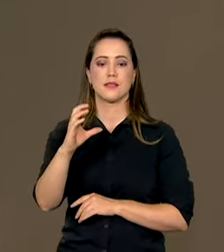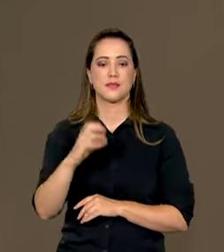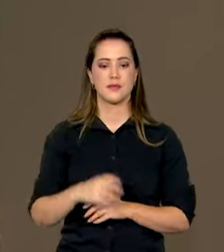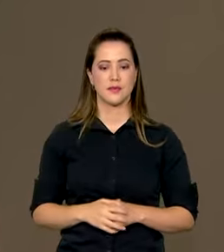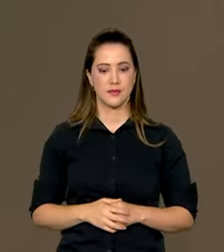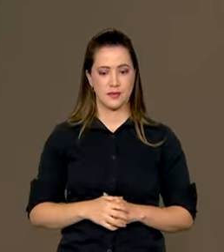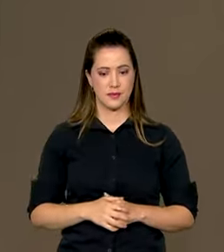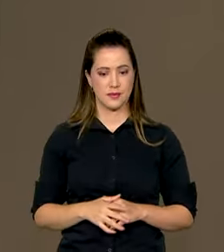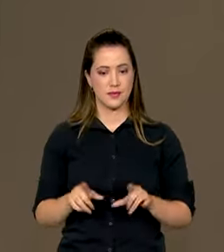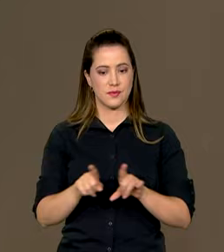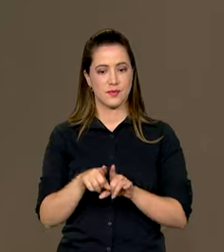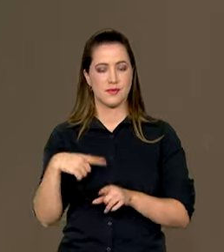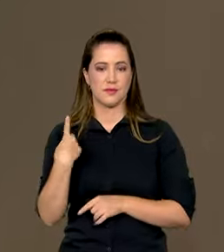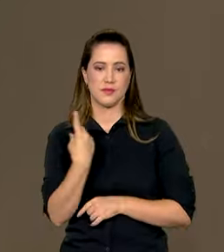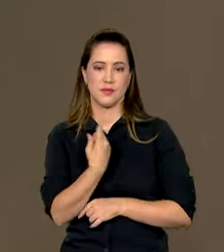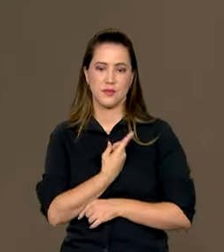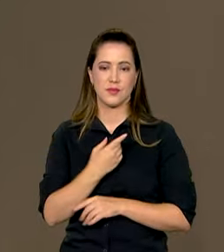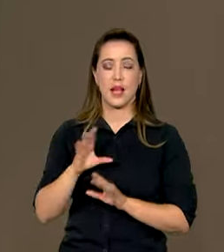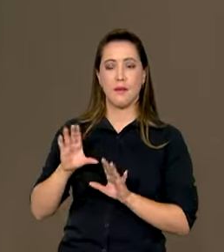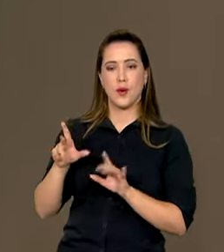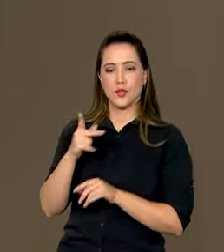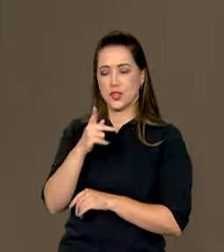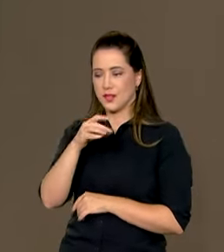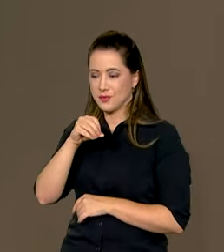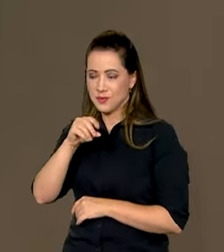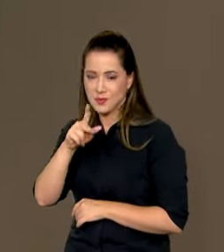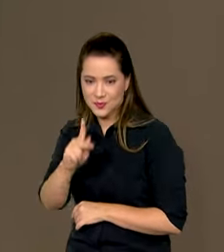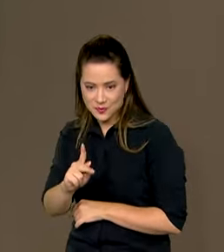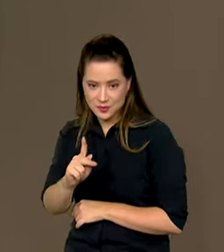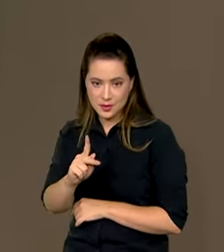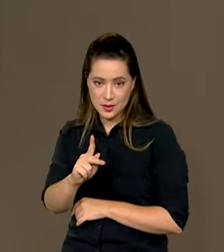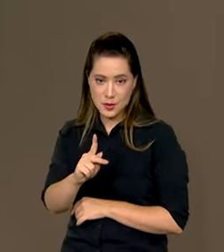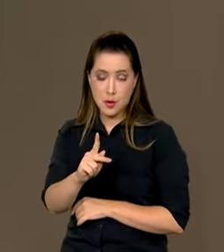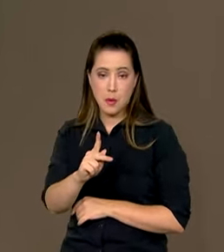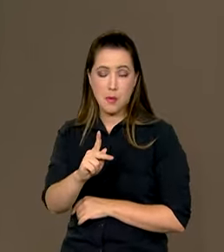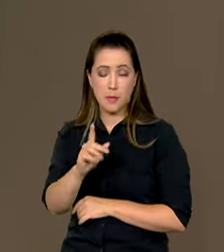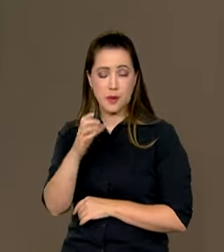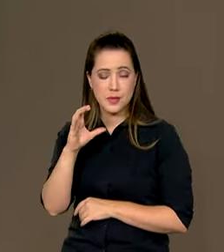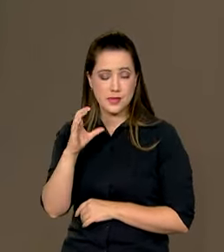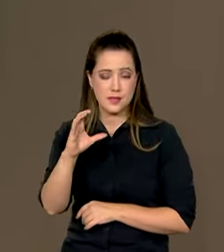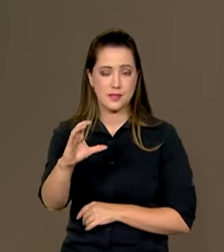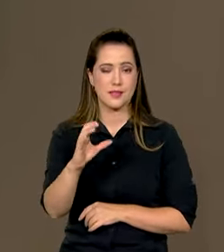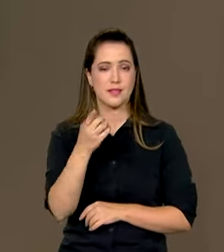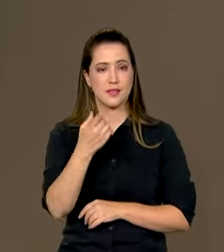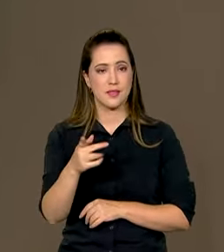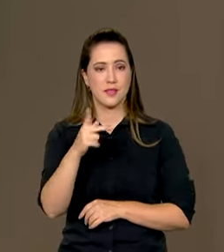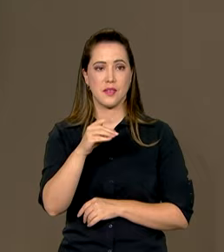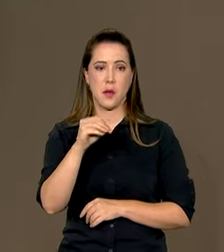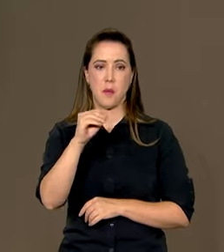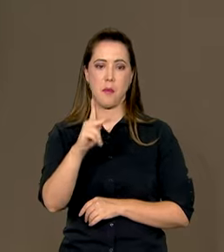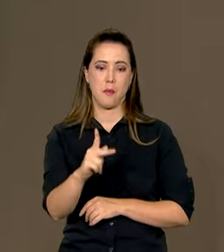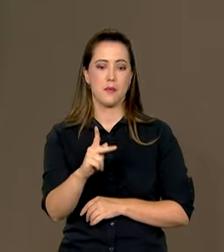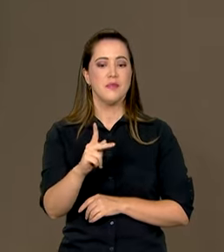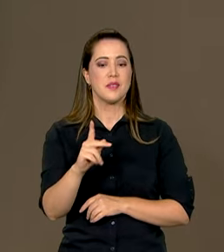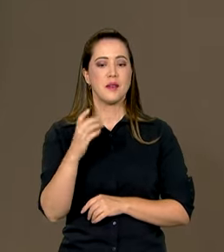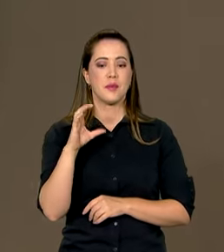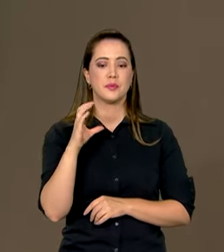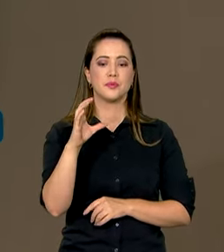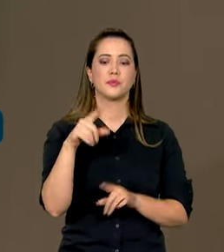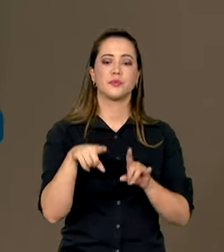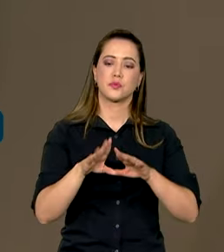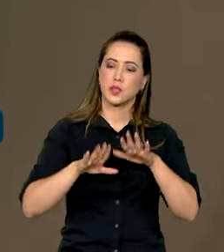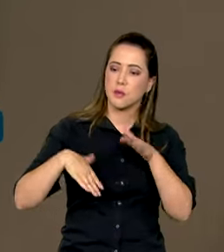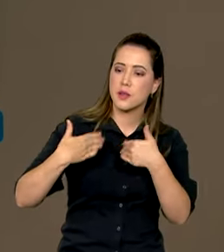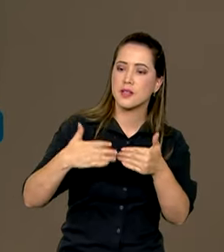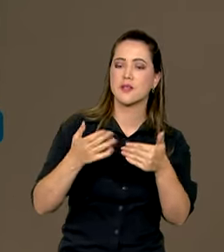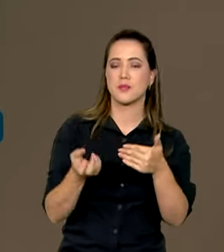E o Comitê de Popularização da Ciência, o Comitê Pop. O Pop Ciência é um programa do Estado brasileiro para o desenvolvimento